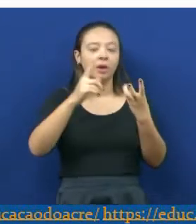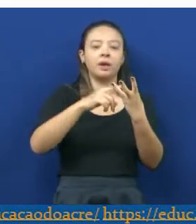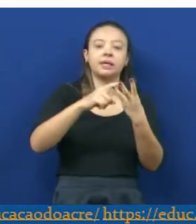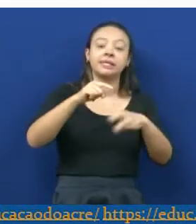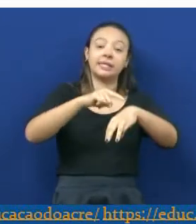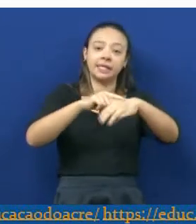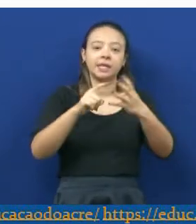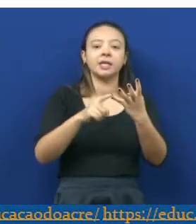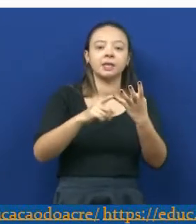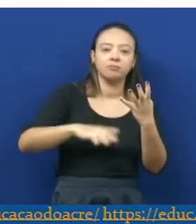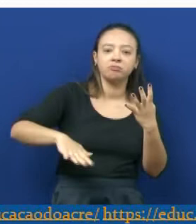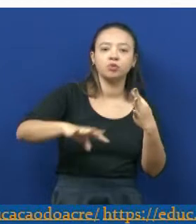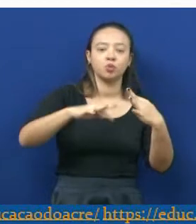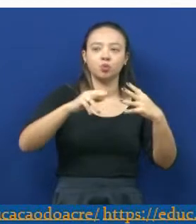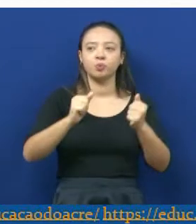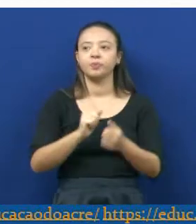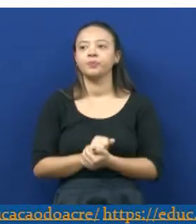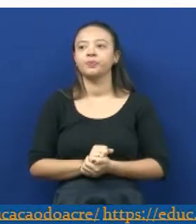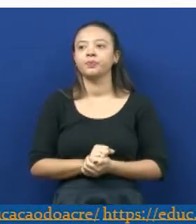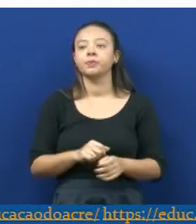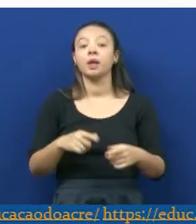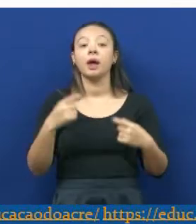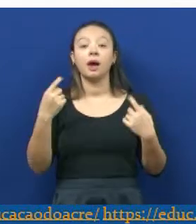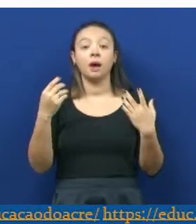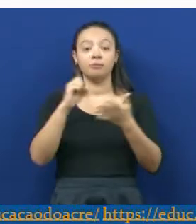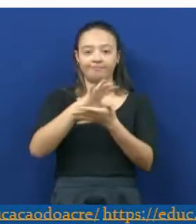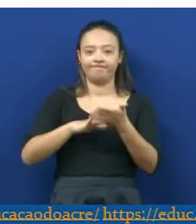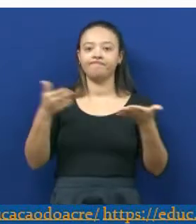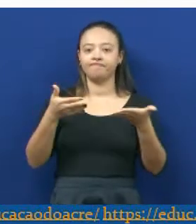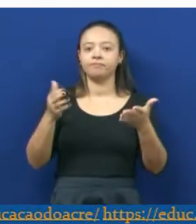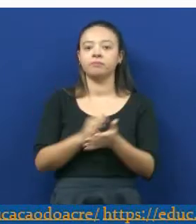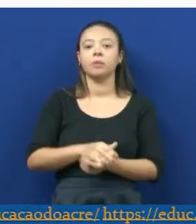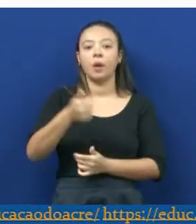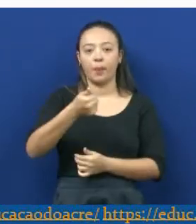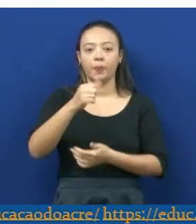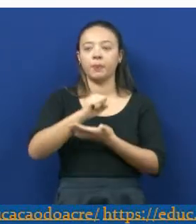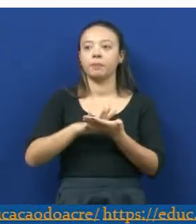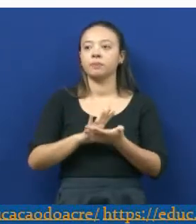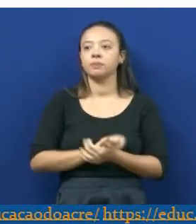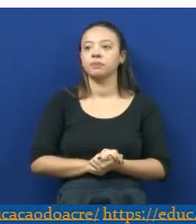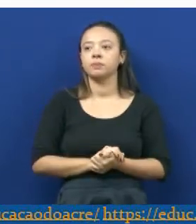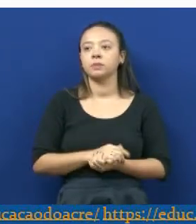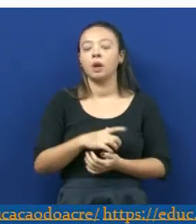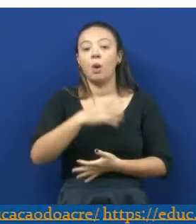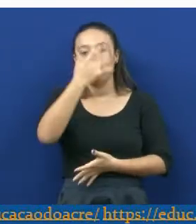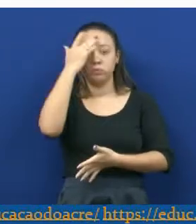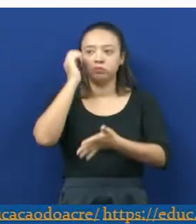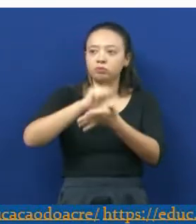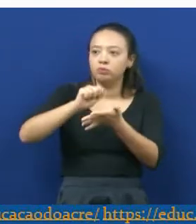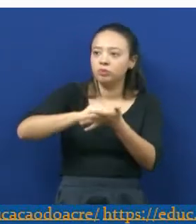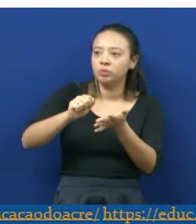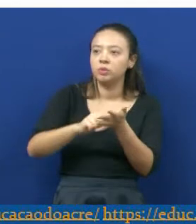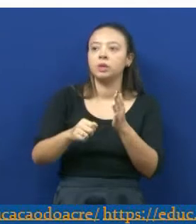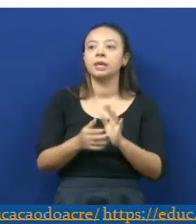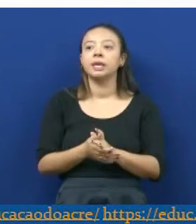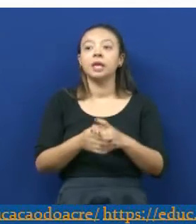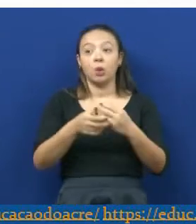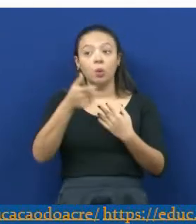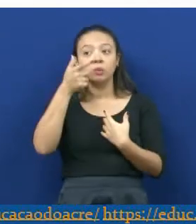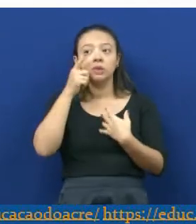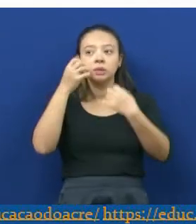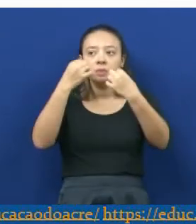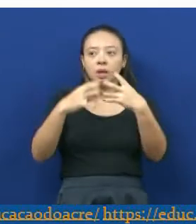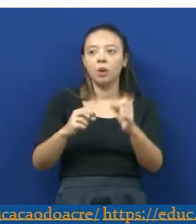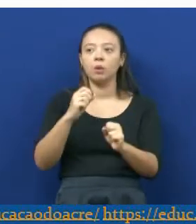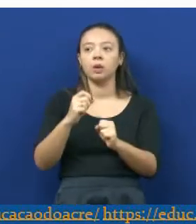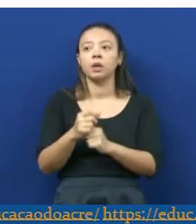Elas vão aparecer aí na sua tela. A primeira questão diz: um escritor destaca-se pela produção dos gêneros conto,